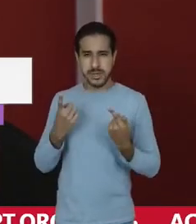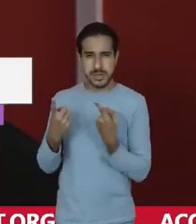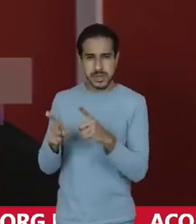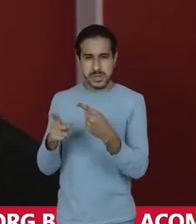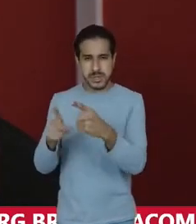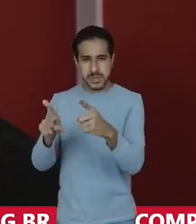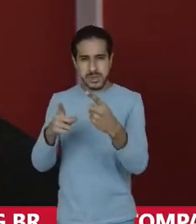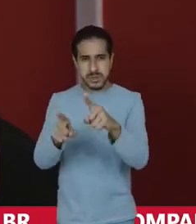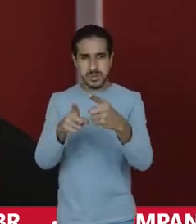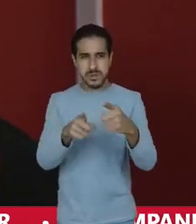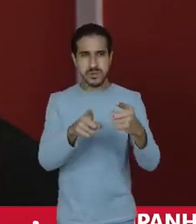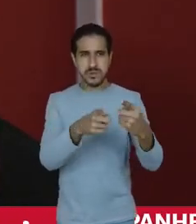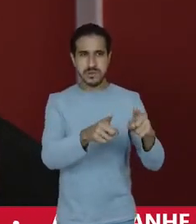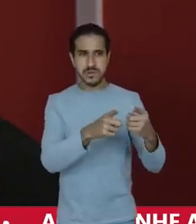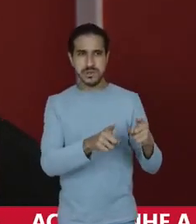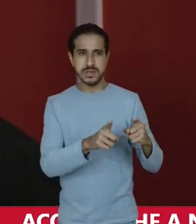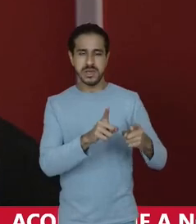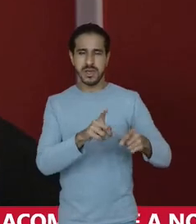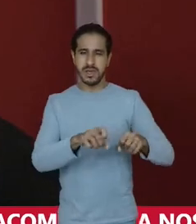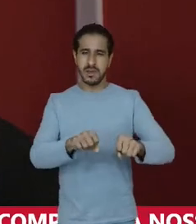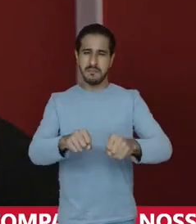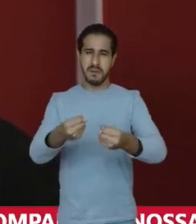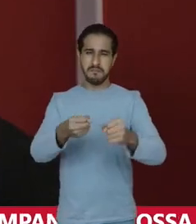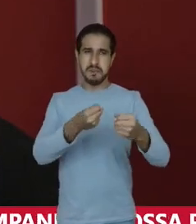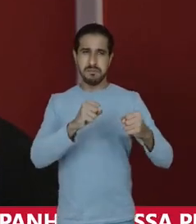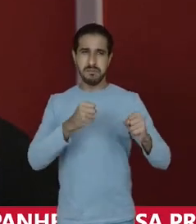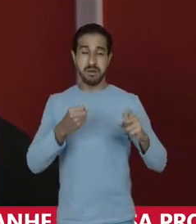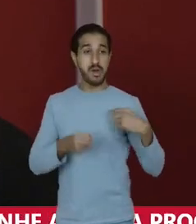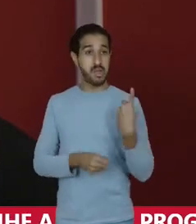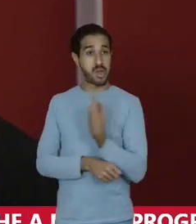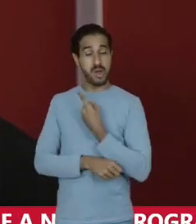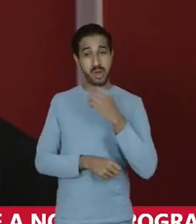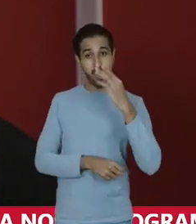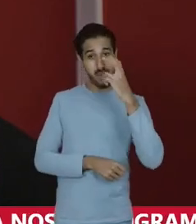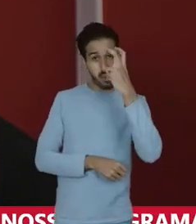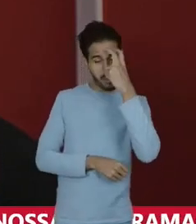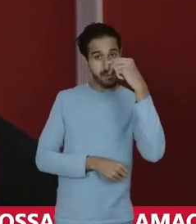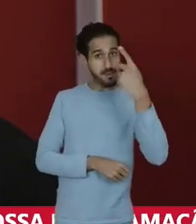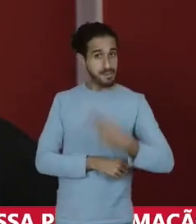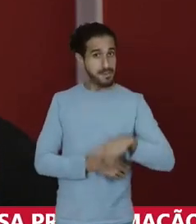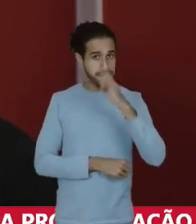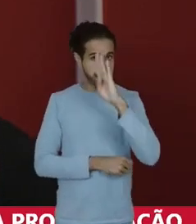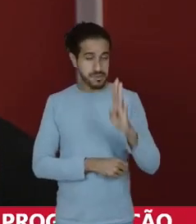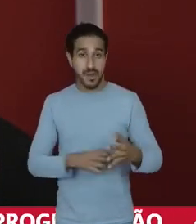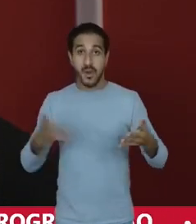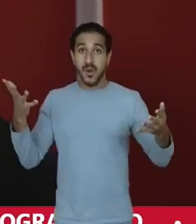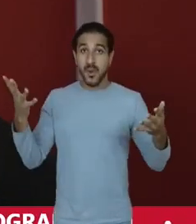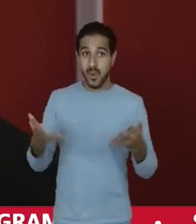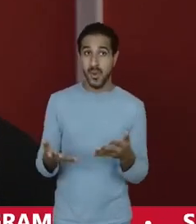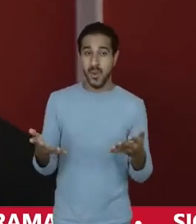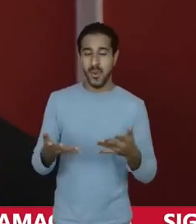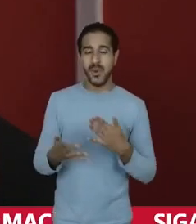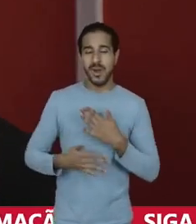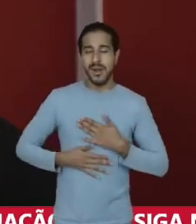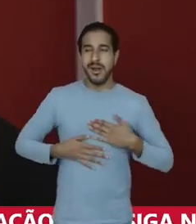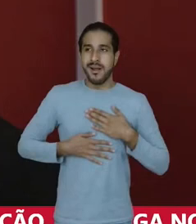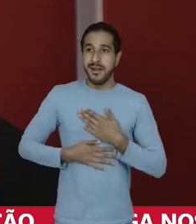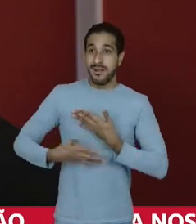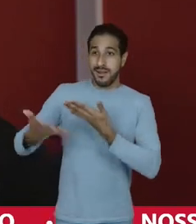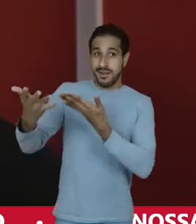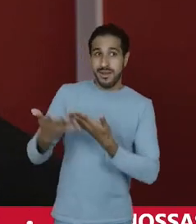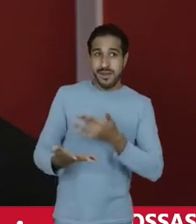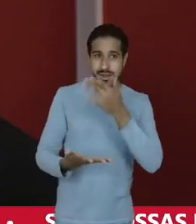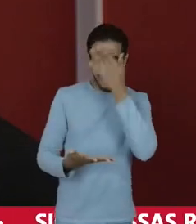perseguido e destruído a nossa cultura no nosso país. E hoje eu tenho a honra de receber